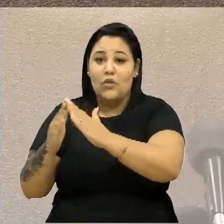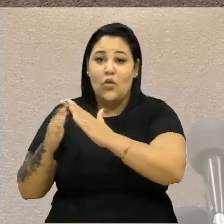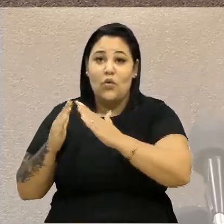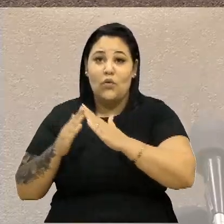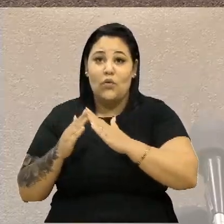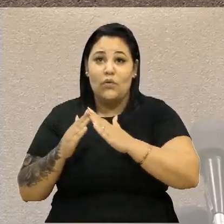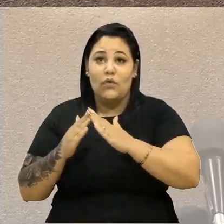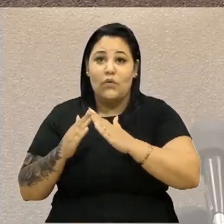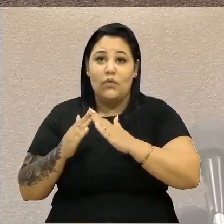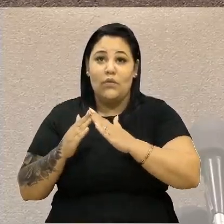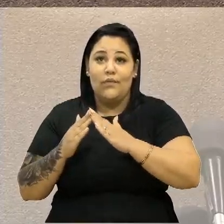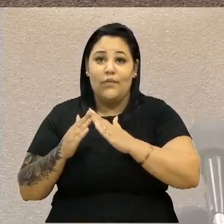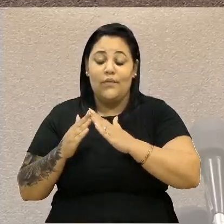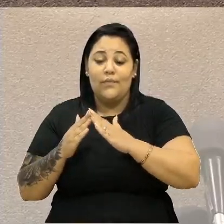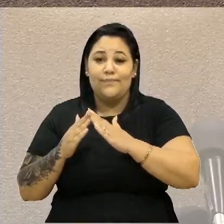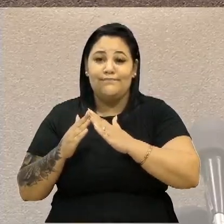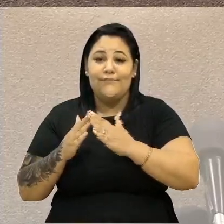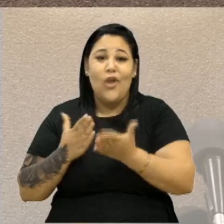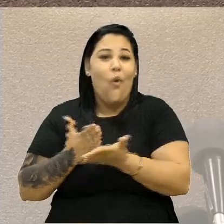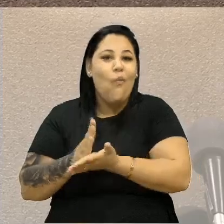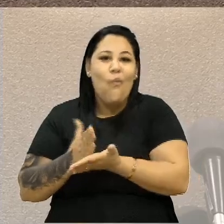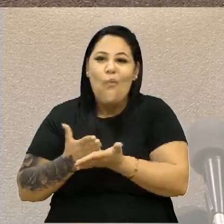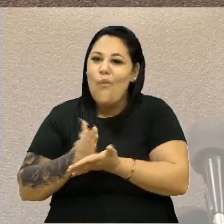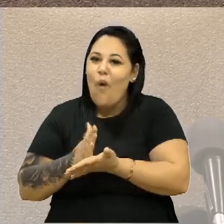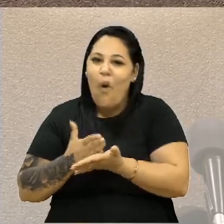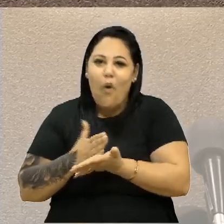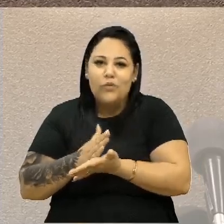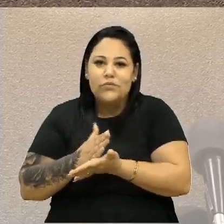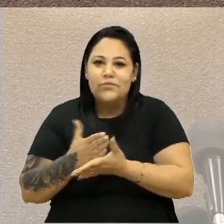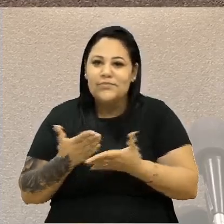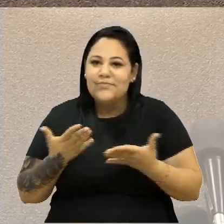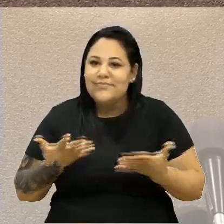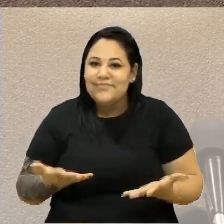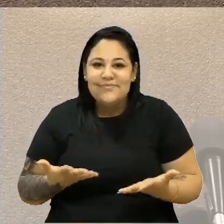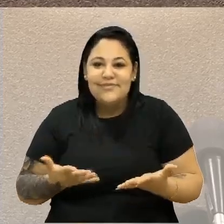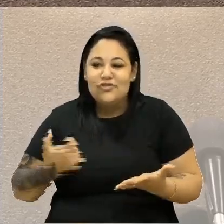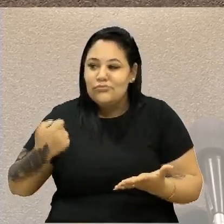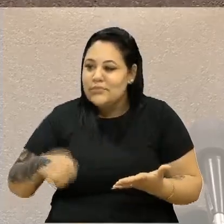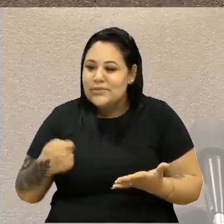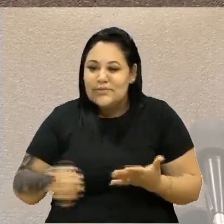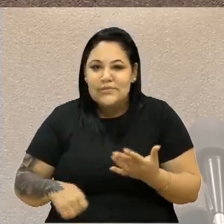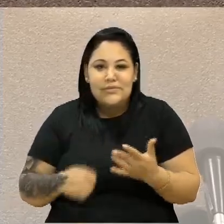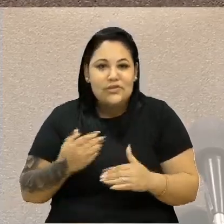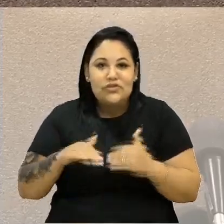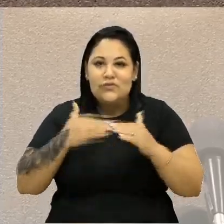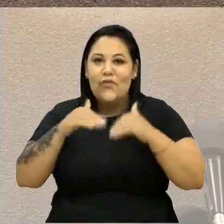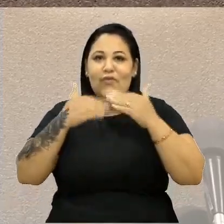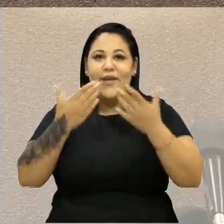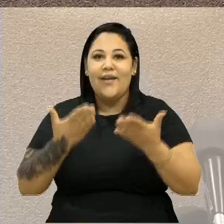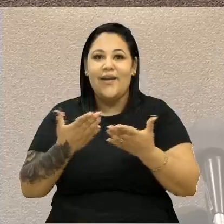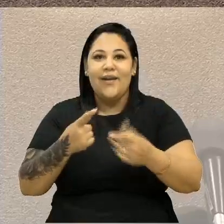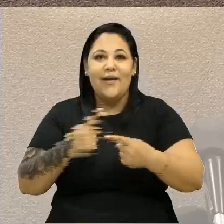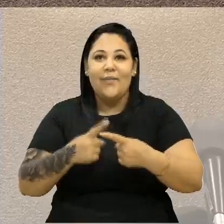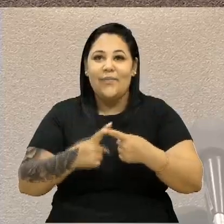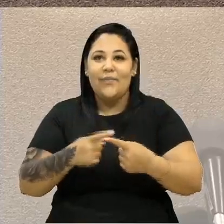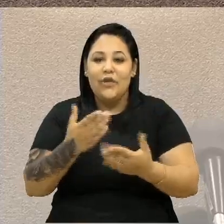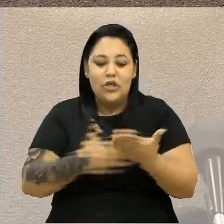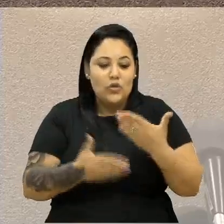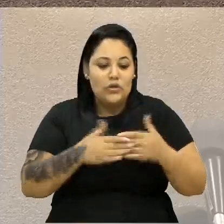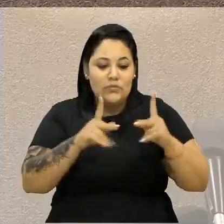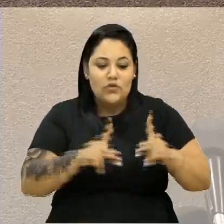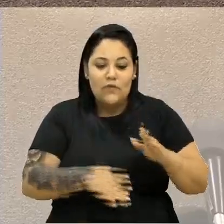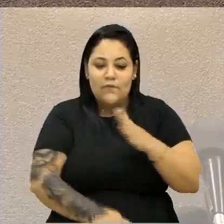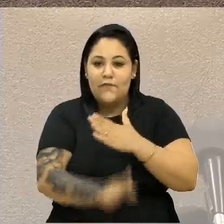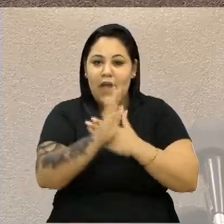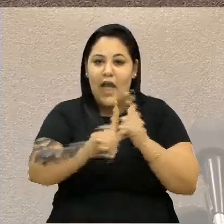uma resistência grande com relação a isso. Gente, nós precisamos evoluir. Por que todo mundo vai a Gramado e acha